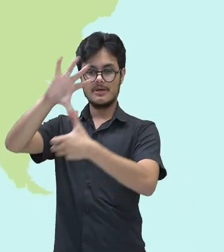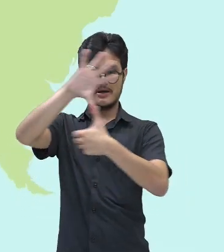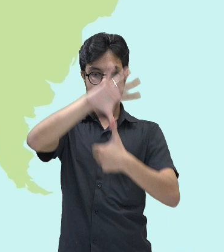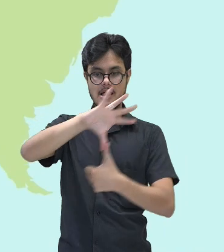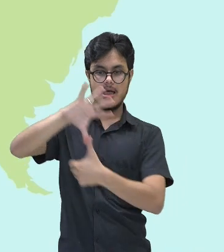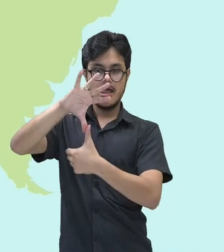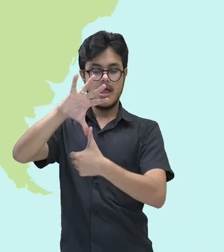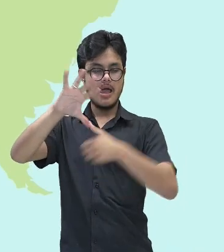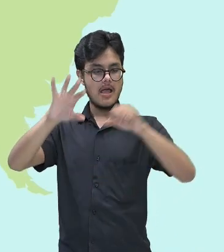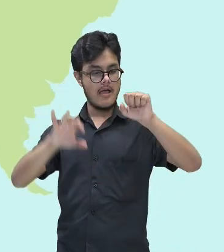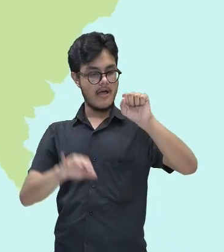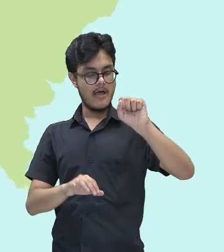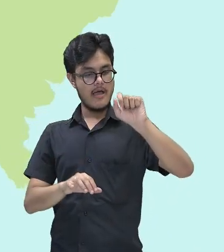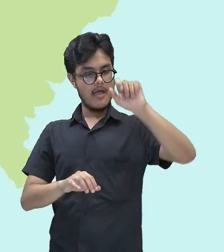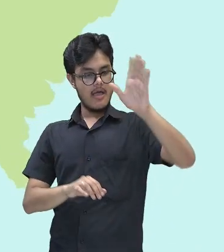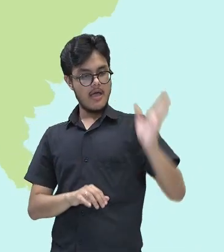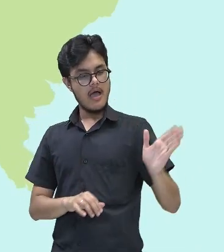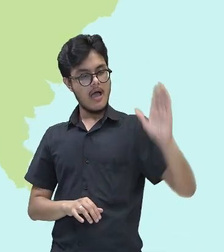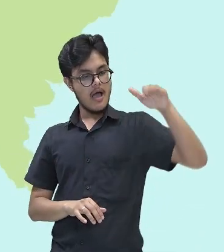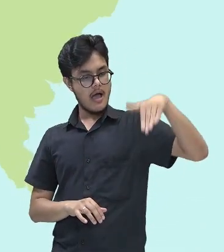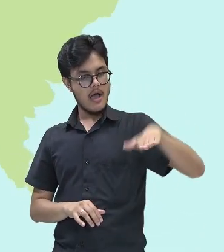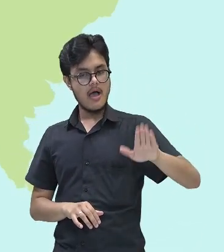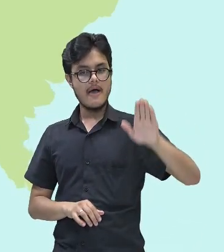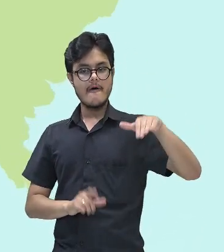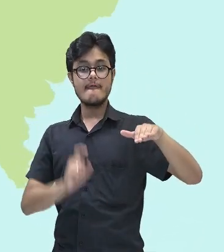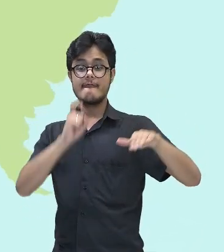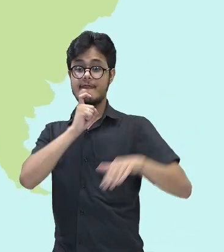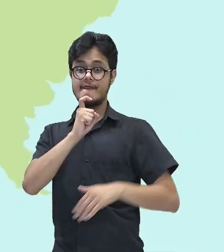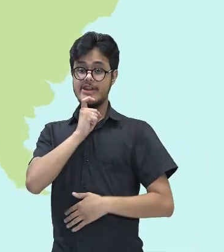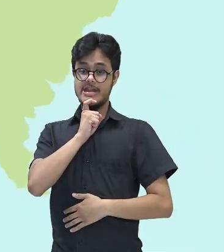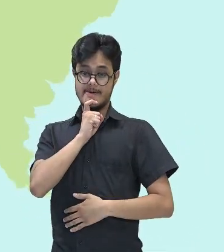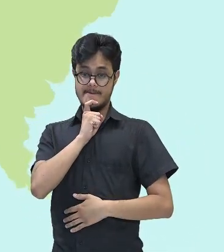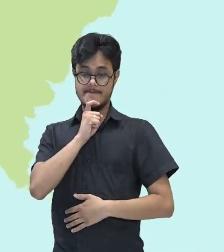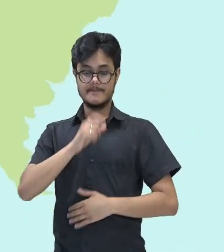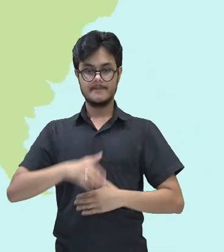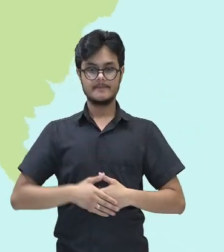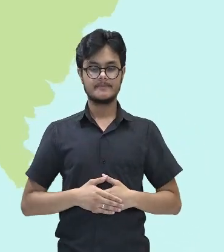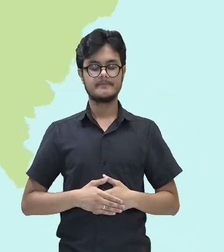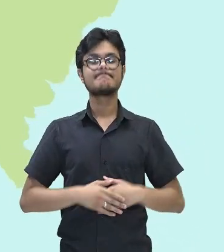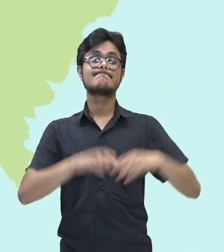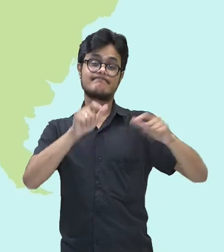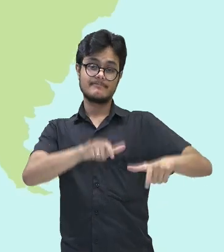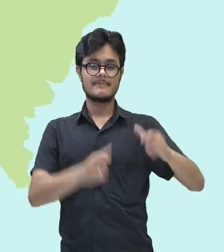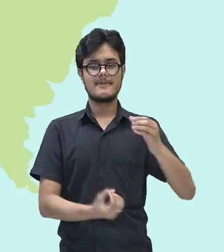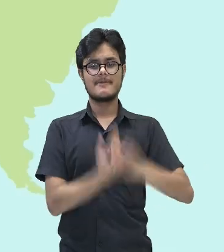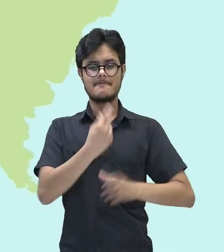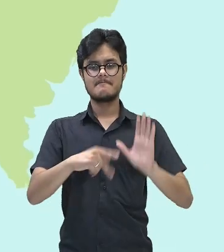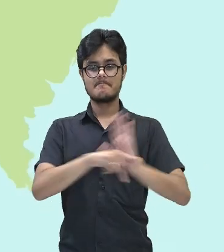frias devido à intensificação do movimento de ressurgência. Fonte INPE.